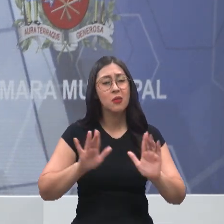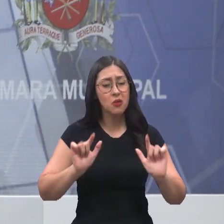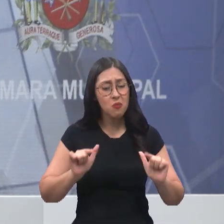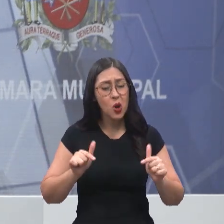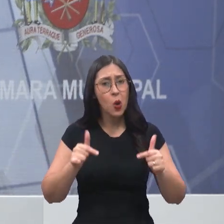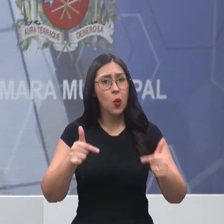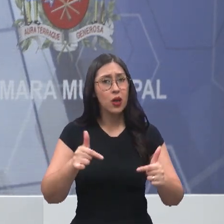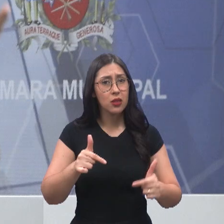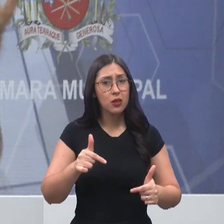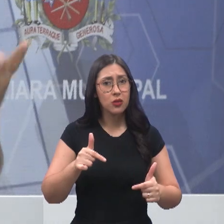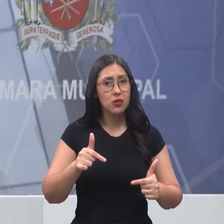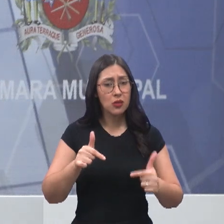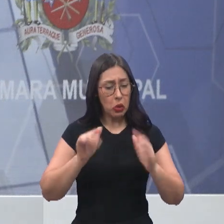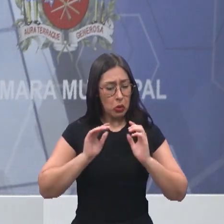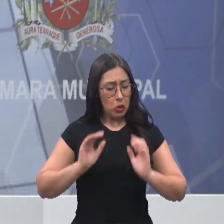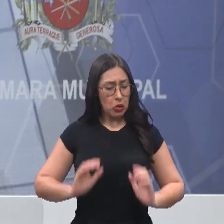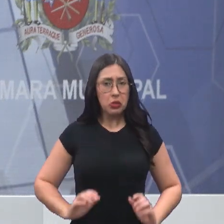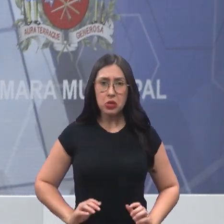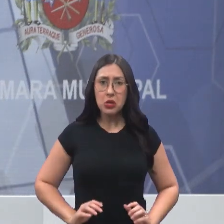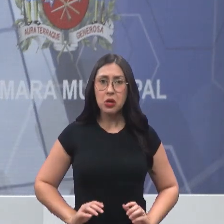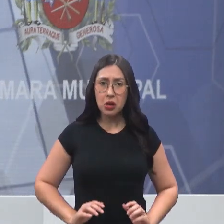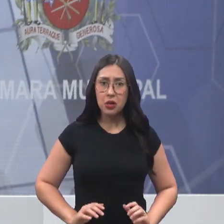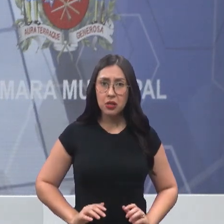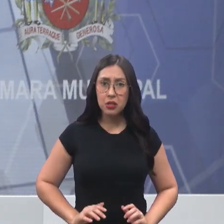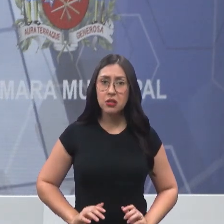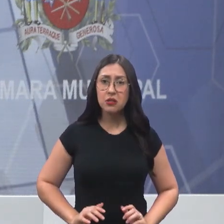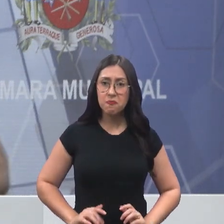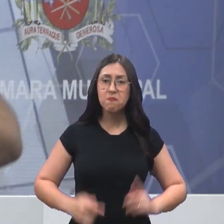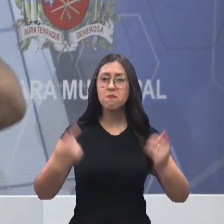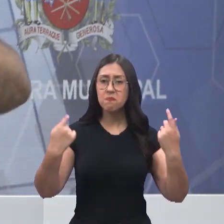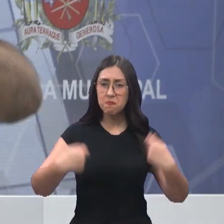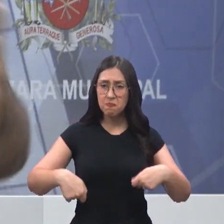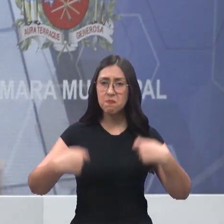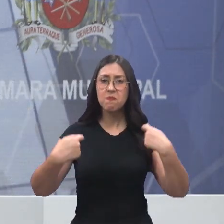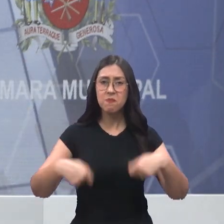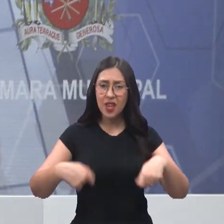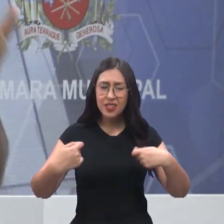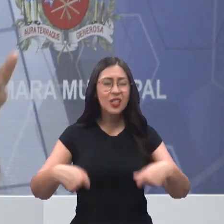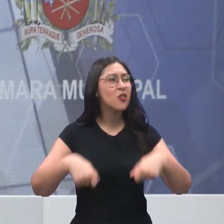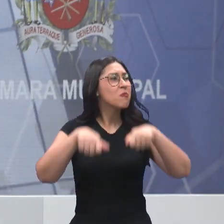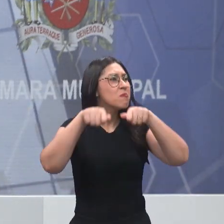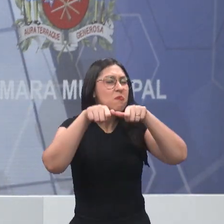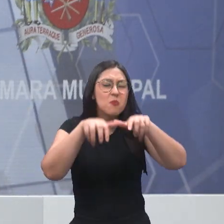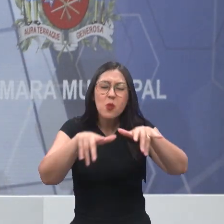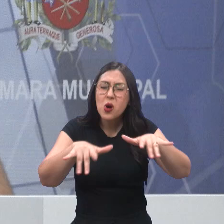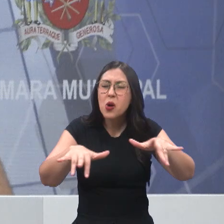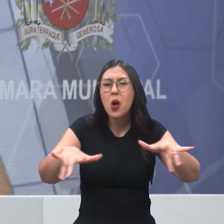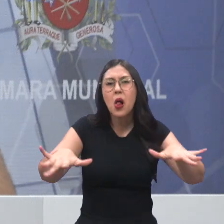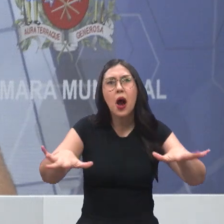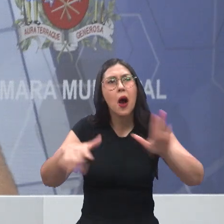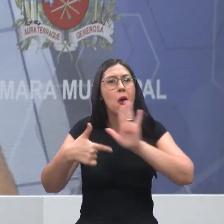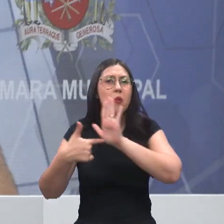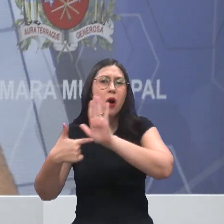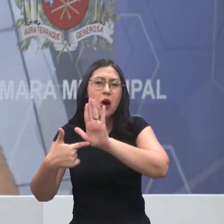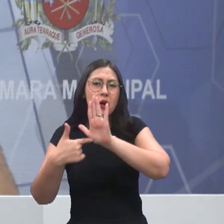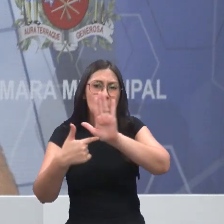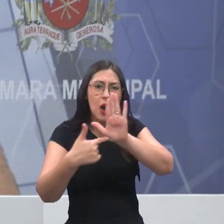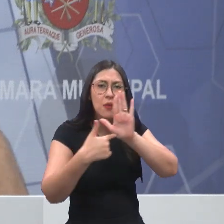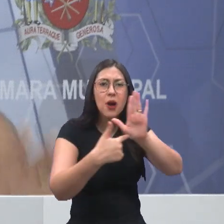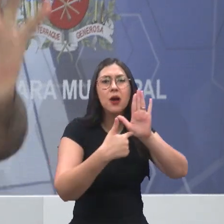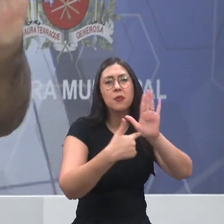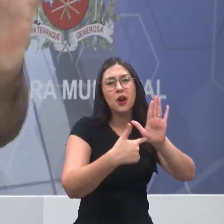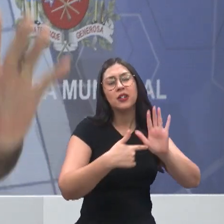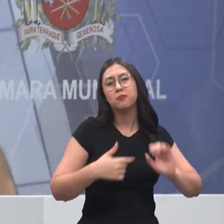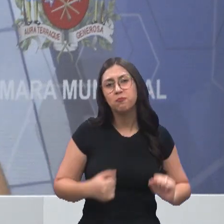cidadania que deveria realmente ser assim espalhado por todas as mídias do nosso Brasil.